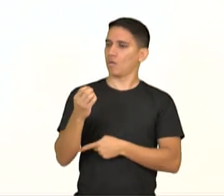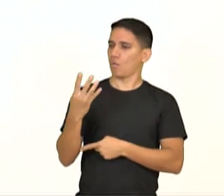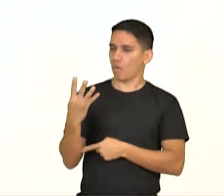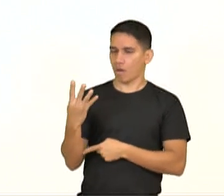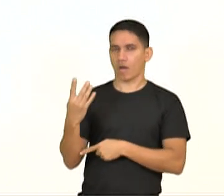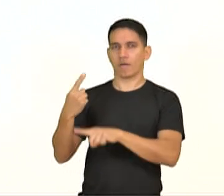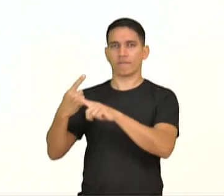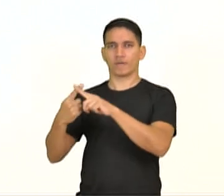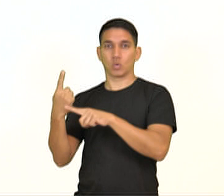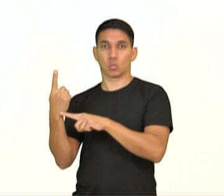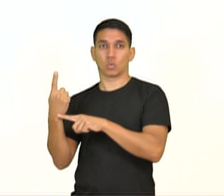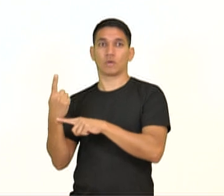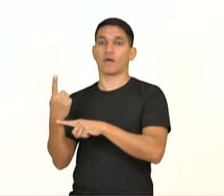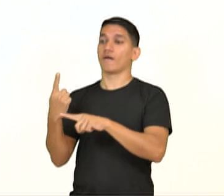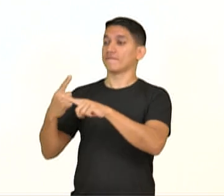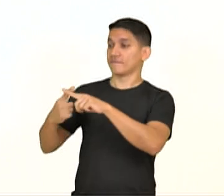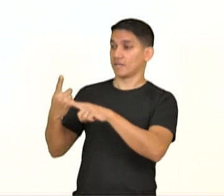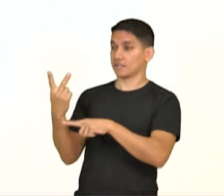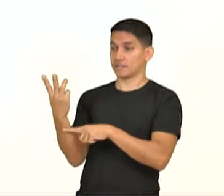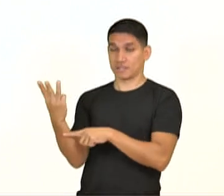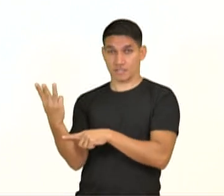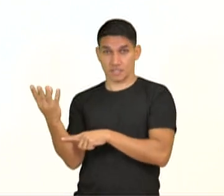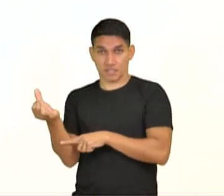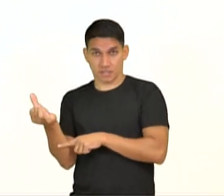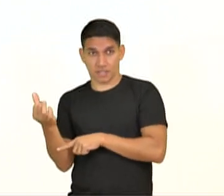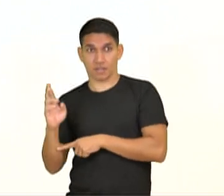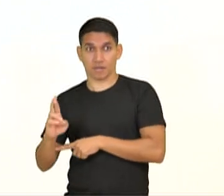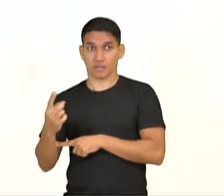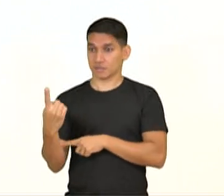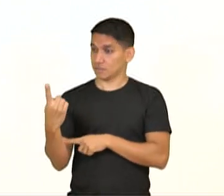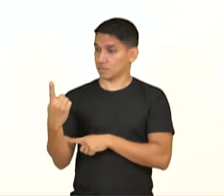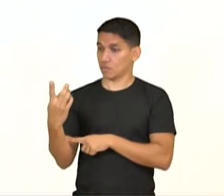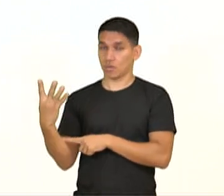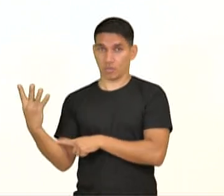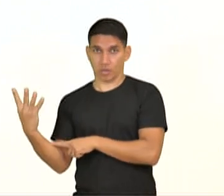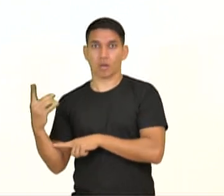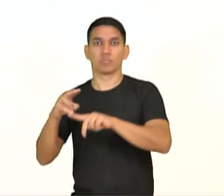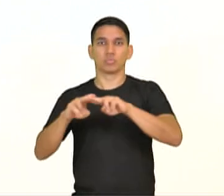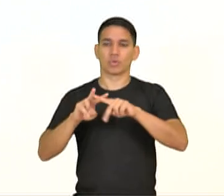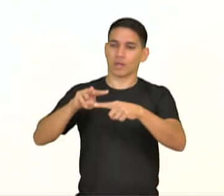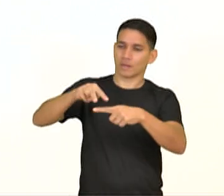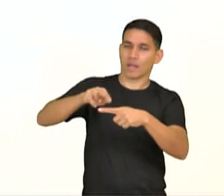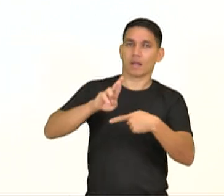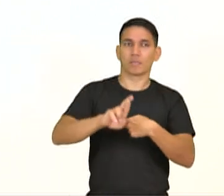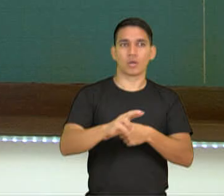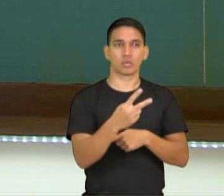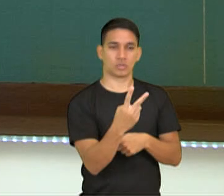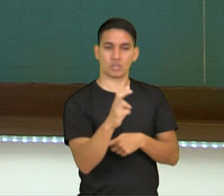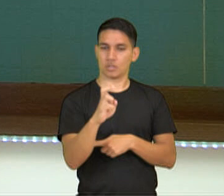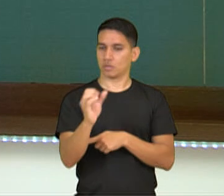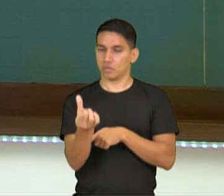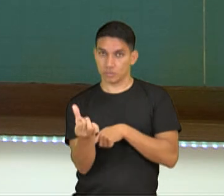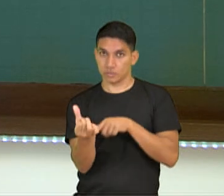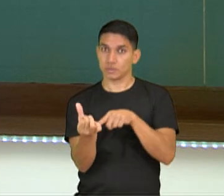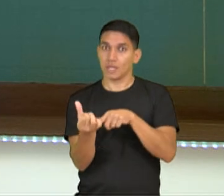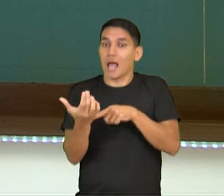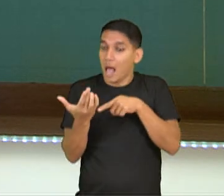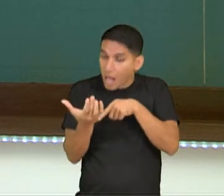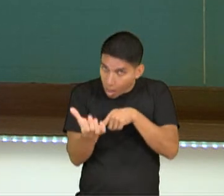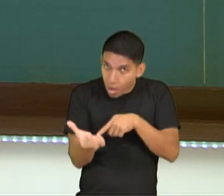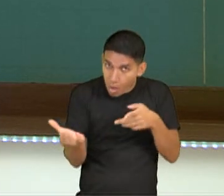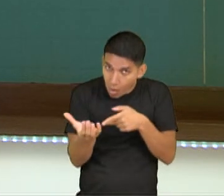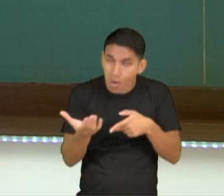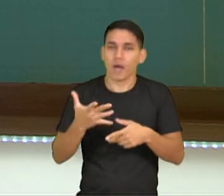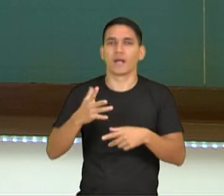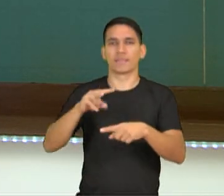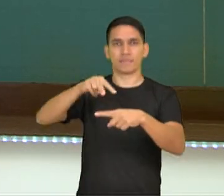é 144, tá? Então, o nosso delta vai ser igual a 256. Agora, nós temos que pegar esse valor do